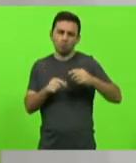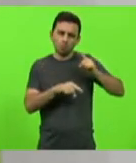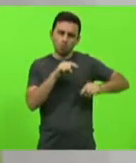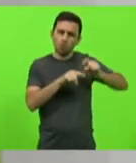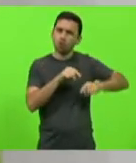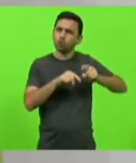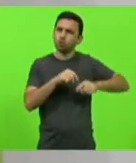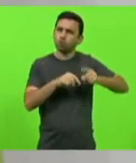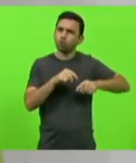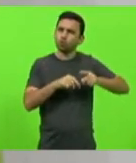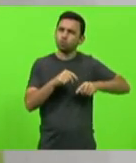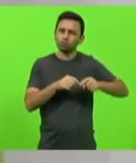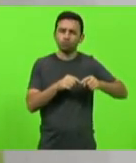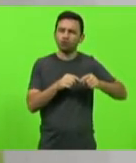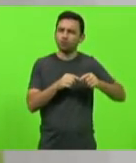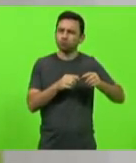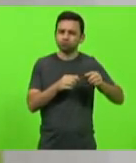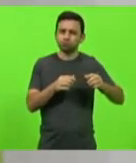176 vagões.